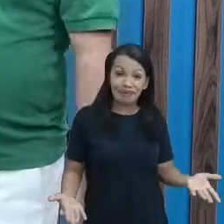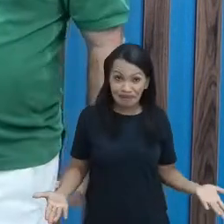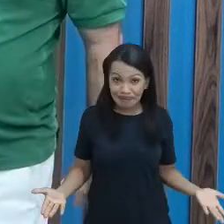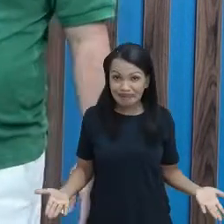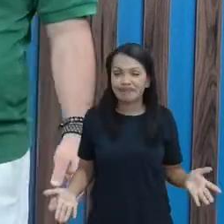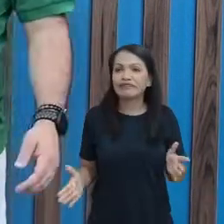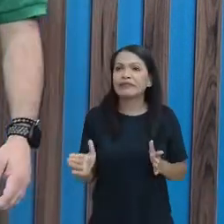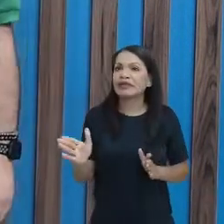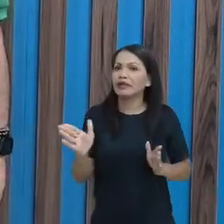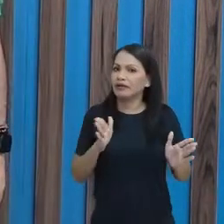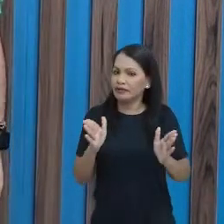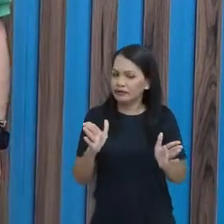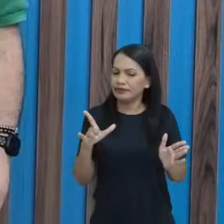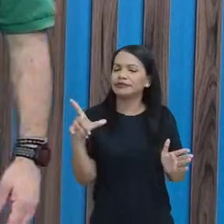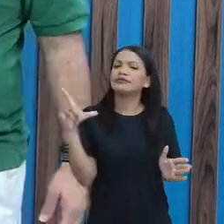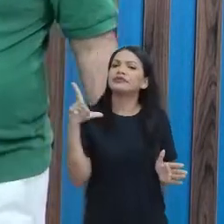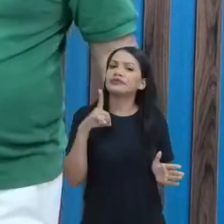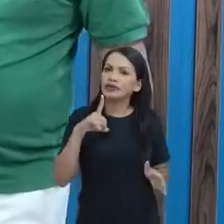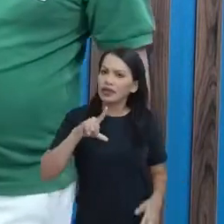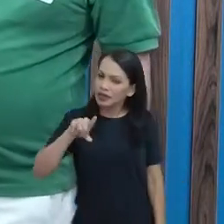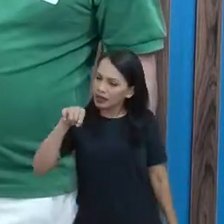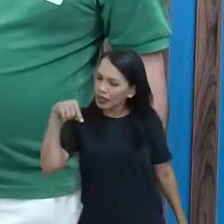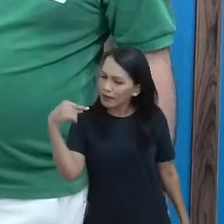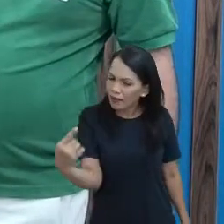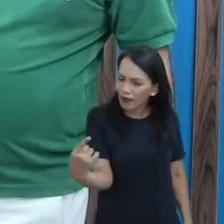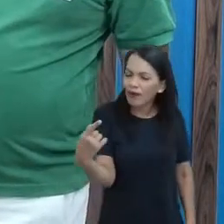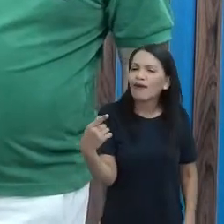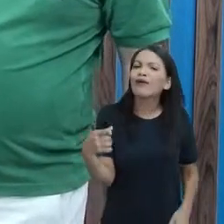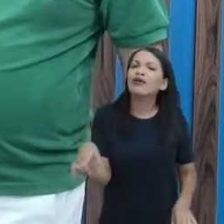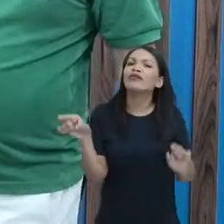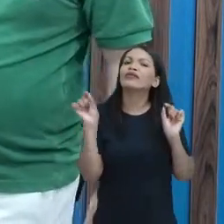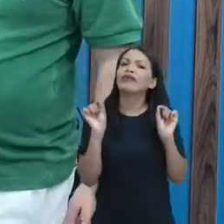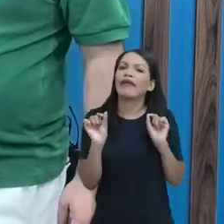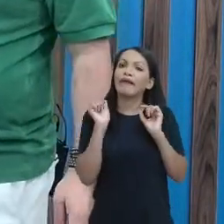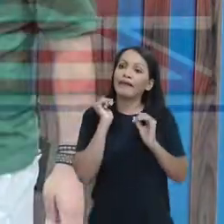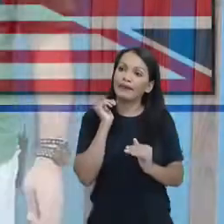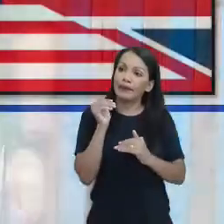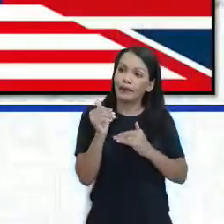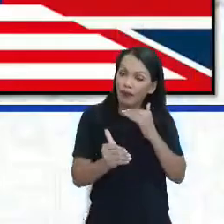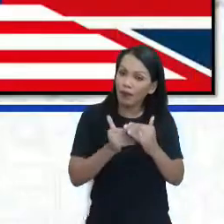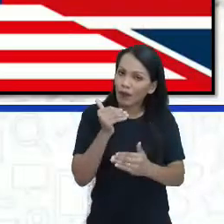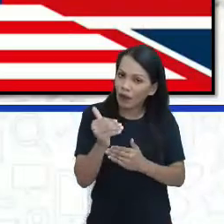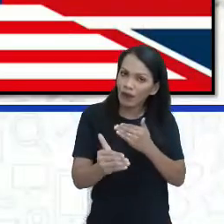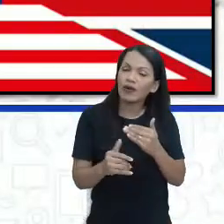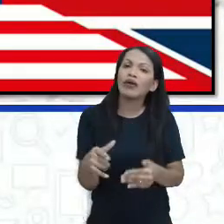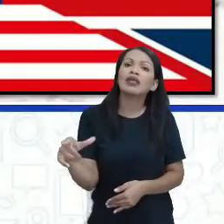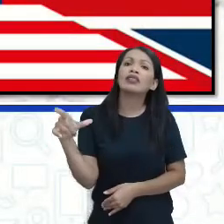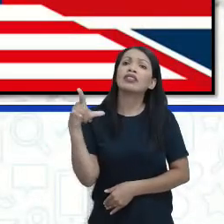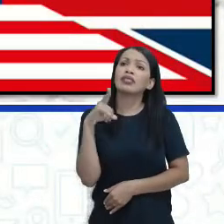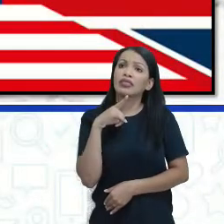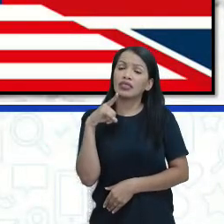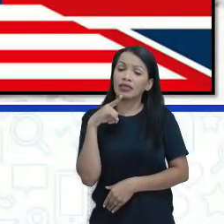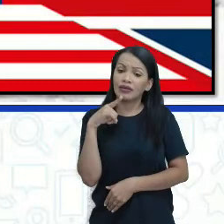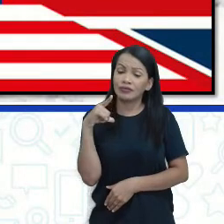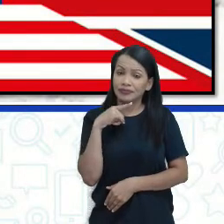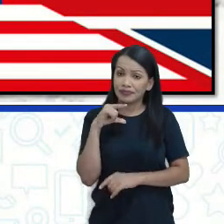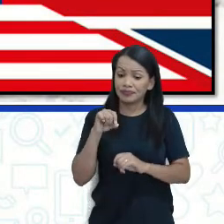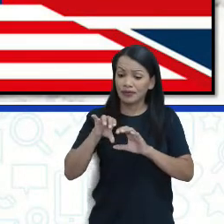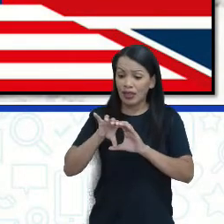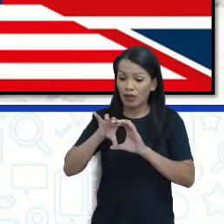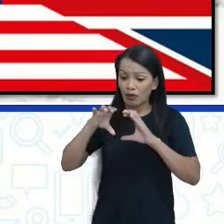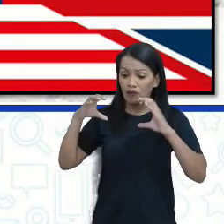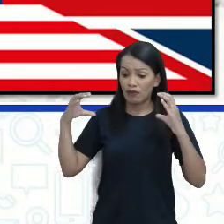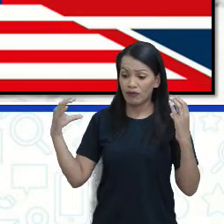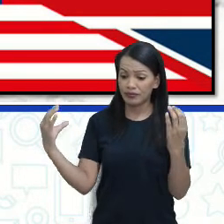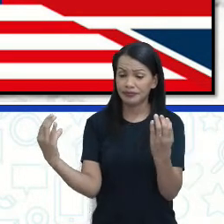Aí a gente vai ter logo depois, né, desse processo, a gente vai ter a Conferência do Atlântico, né,